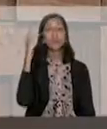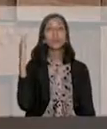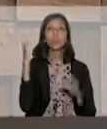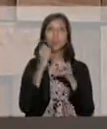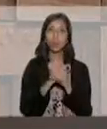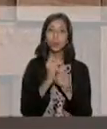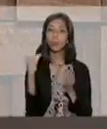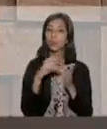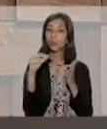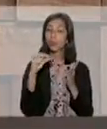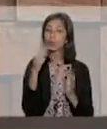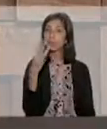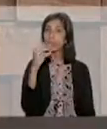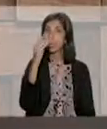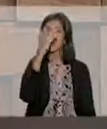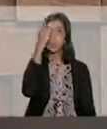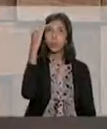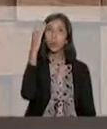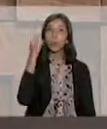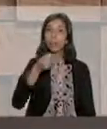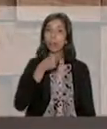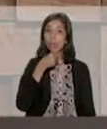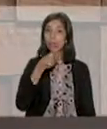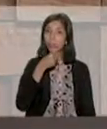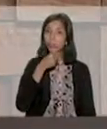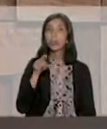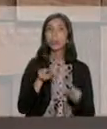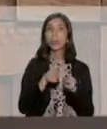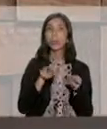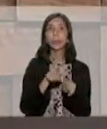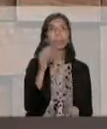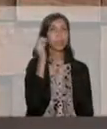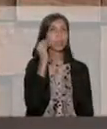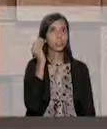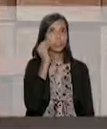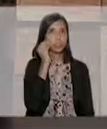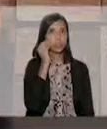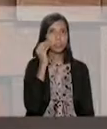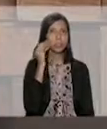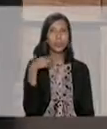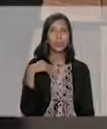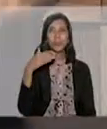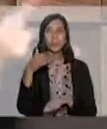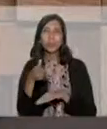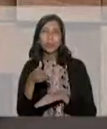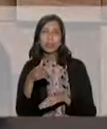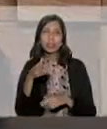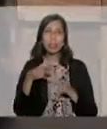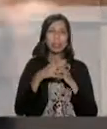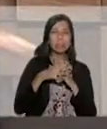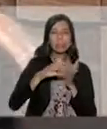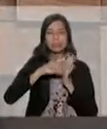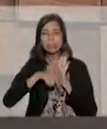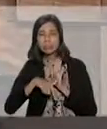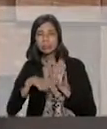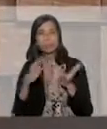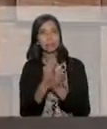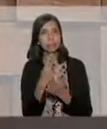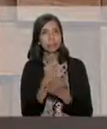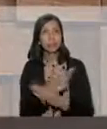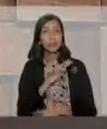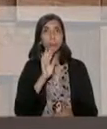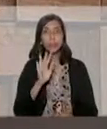foram chamadas para a entrevista e um teste. Eu fui, me atrapalhei, cheguei atrasada, tudo errado,